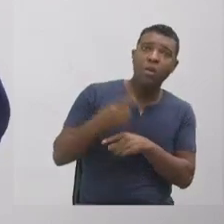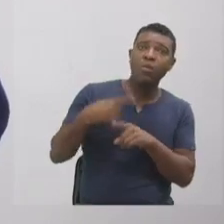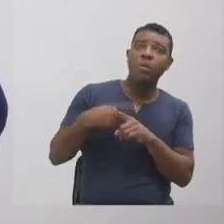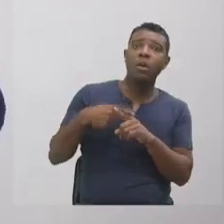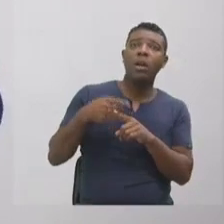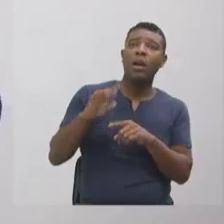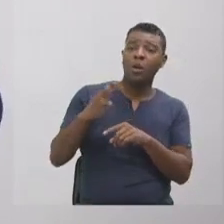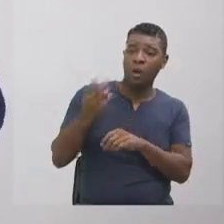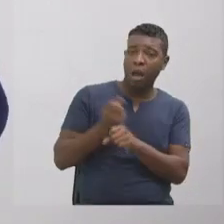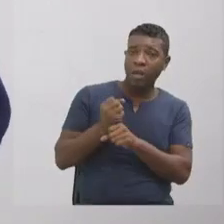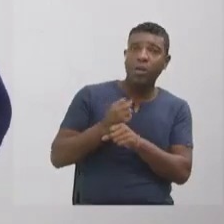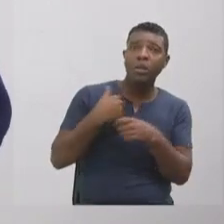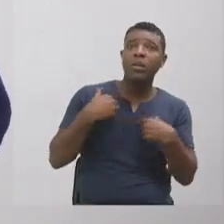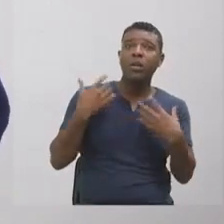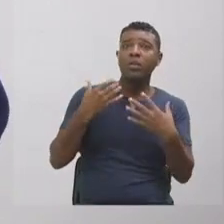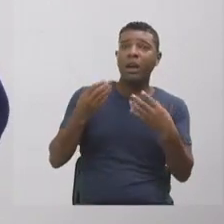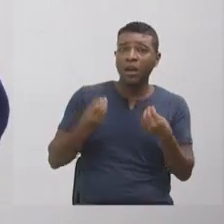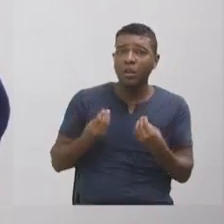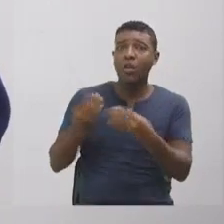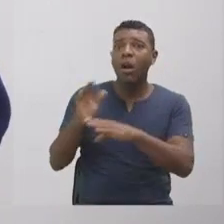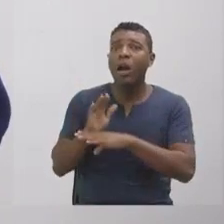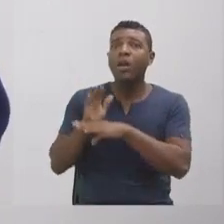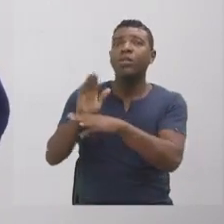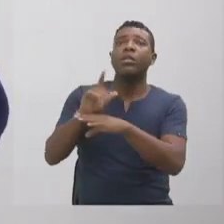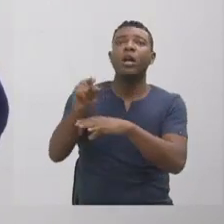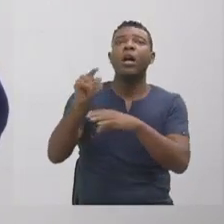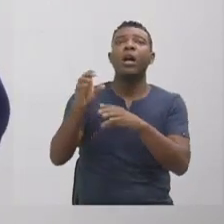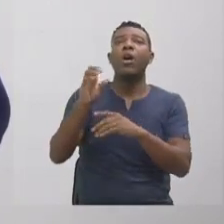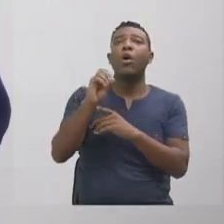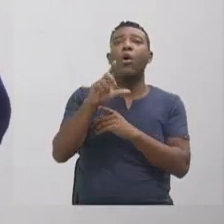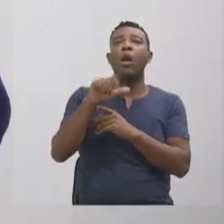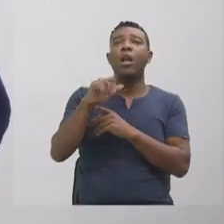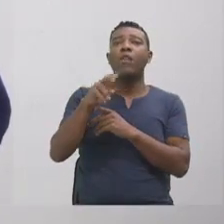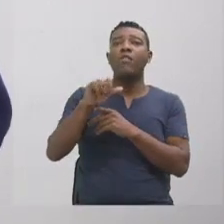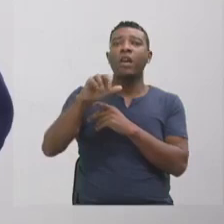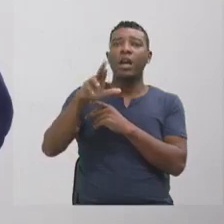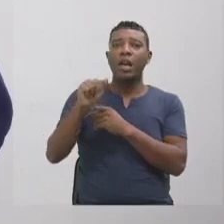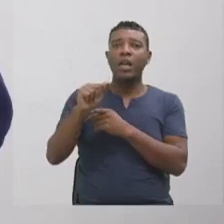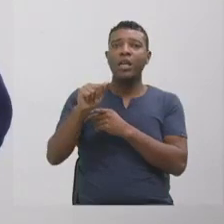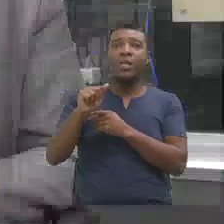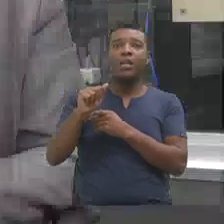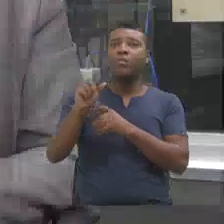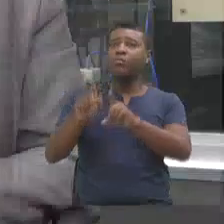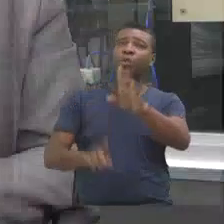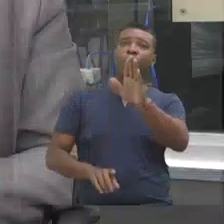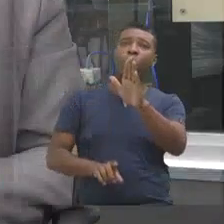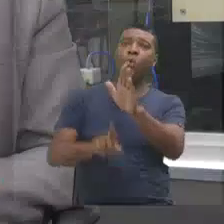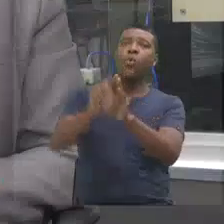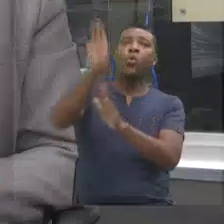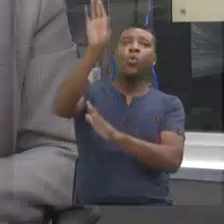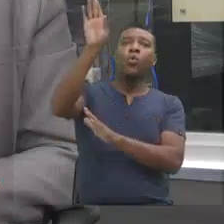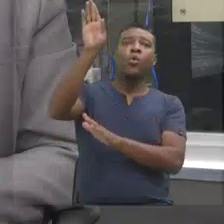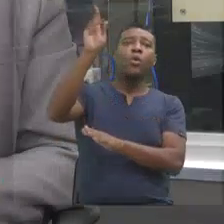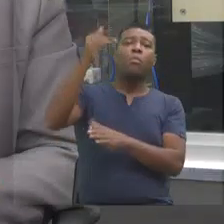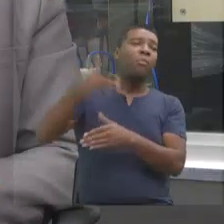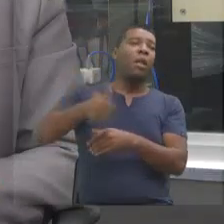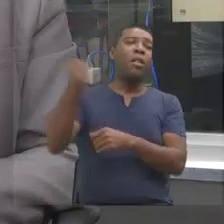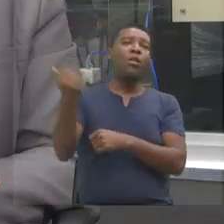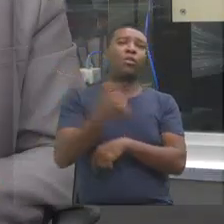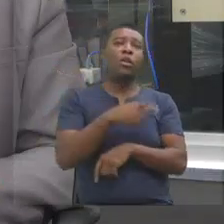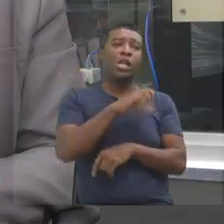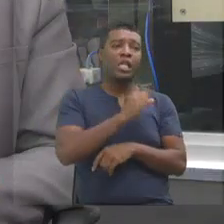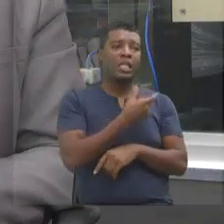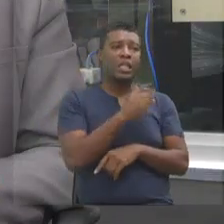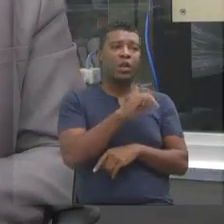fazer com que Oliveira ultrapasse o tamanho do São João de Deus eu vou fazer isso com todas as